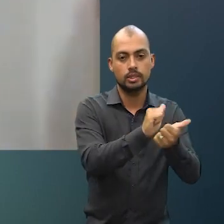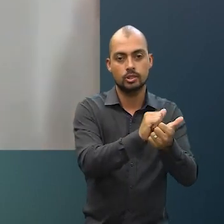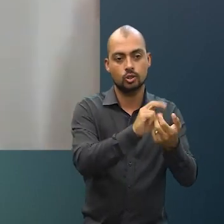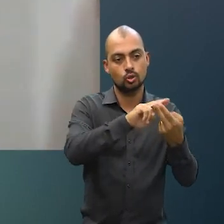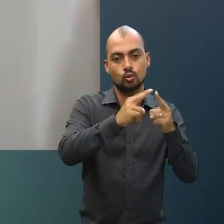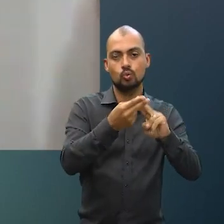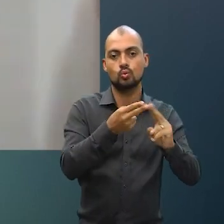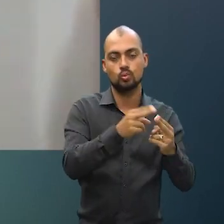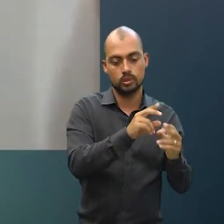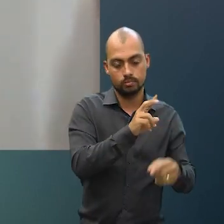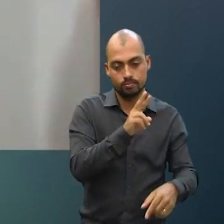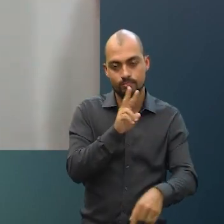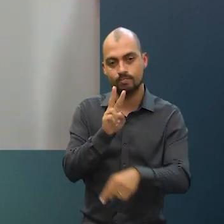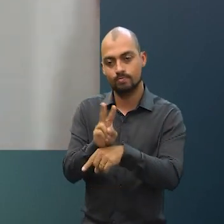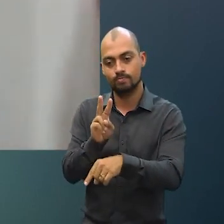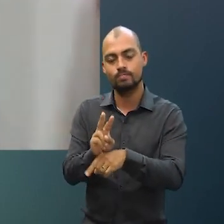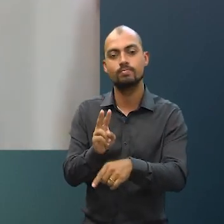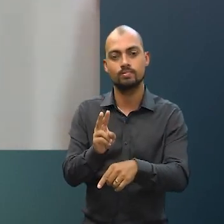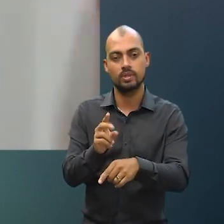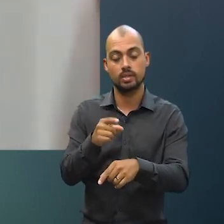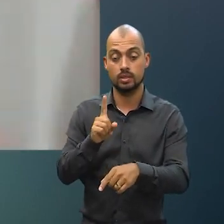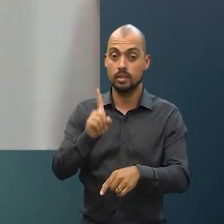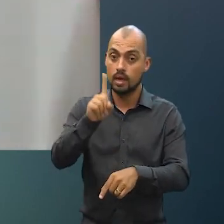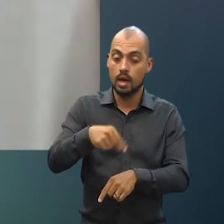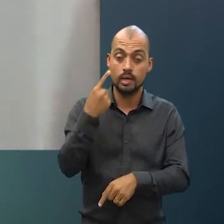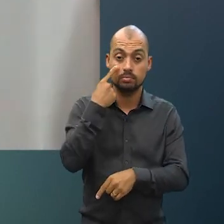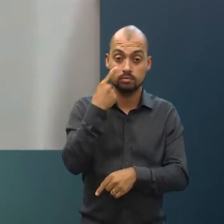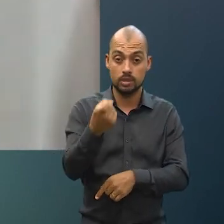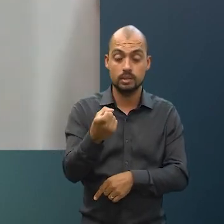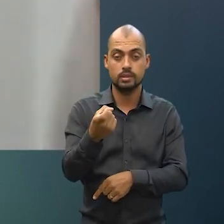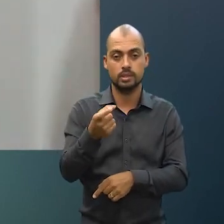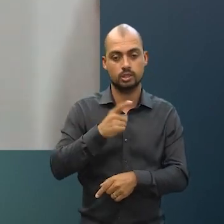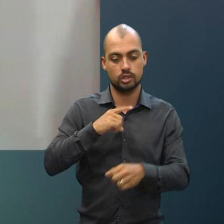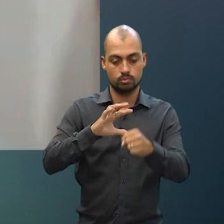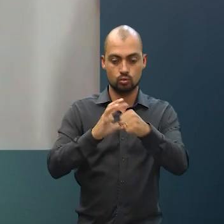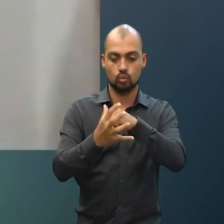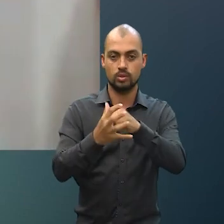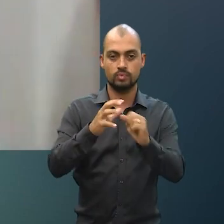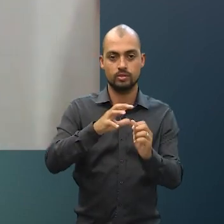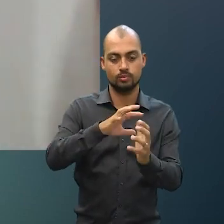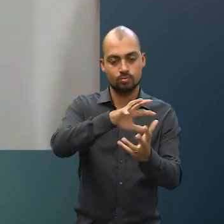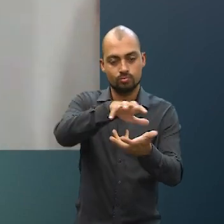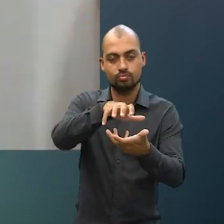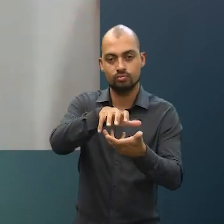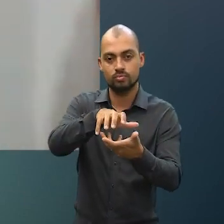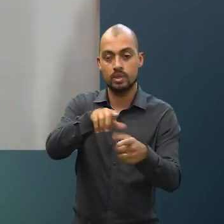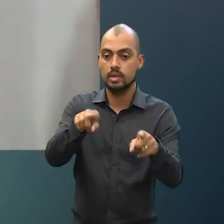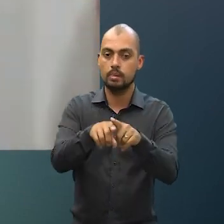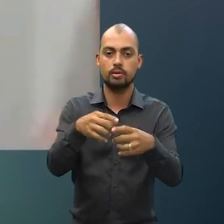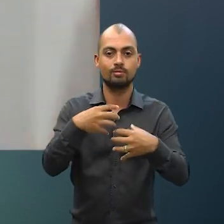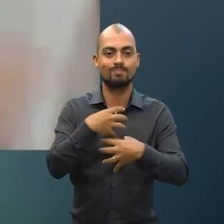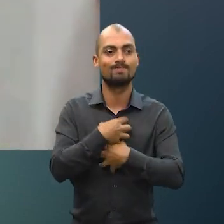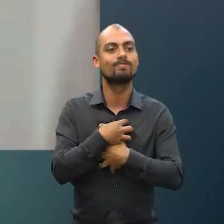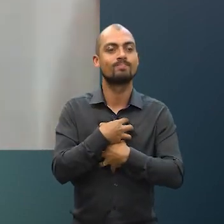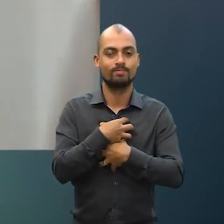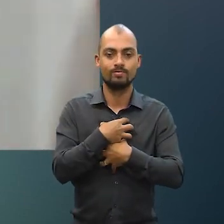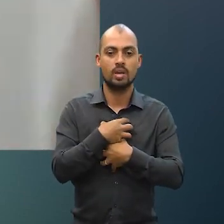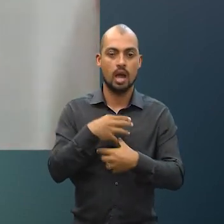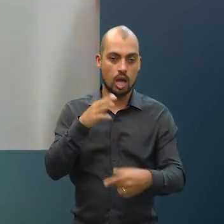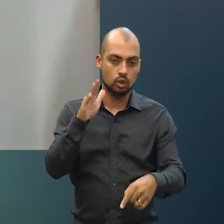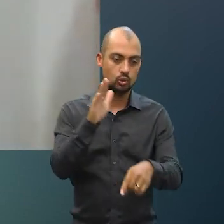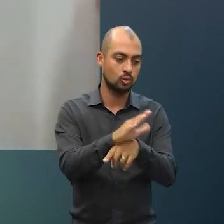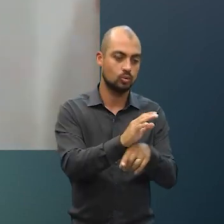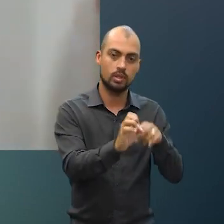né? Então, eu acho que são coisas bastante interessantes que surgiram na pandemia e que, né, de alguma forma, estão favorecendo aí os